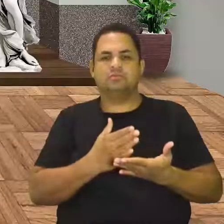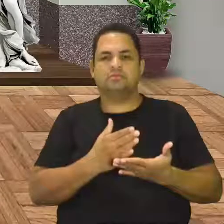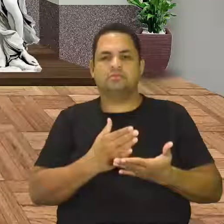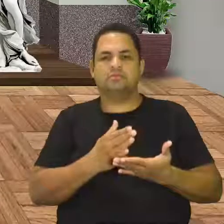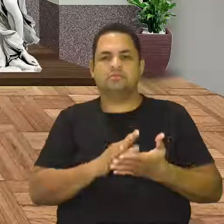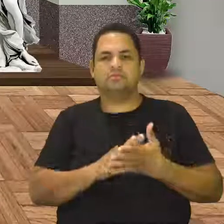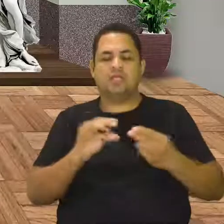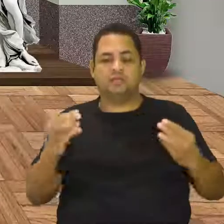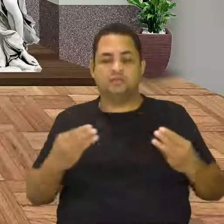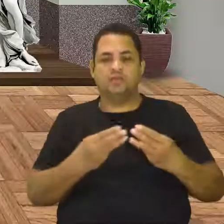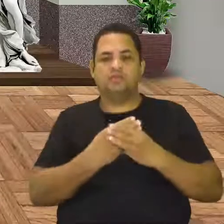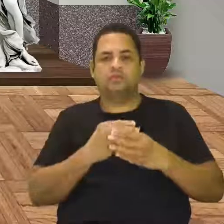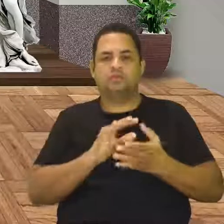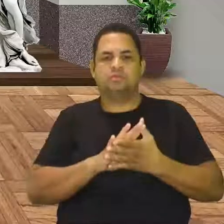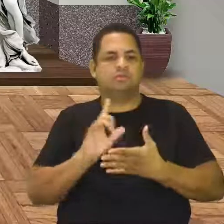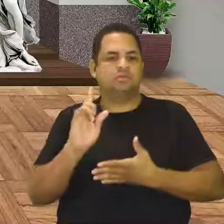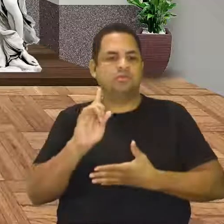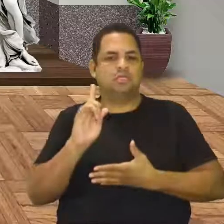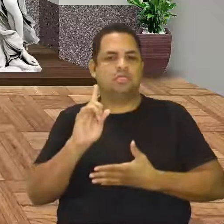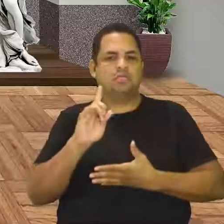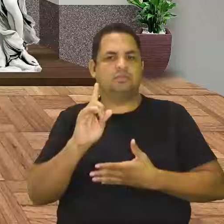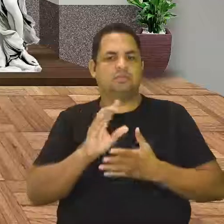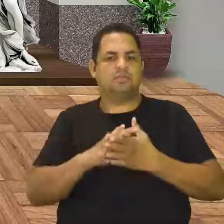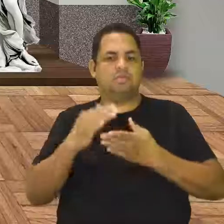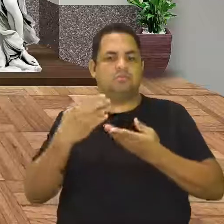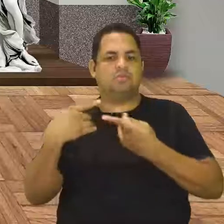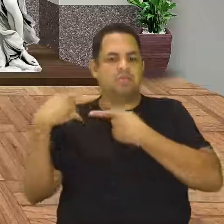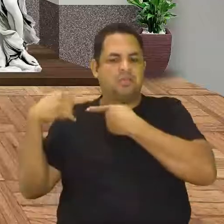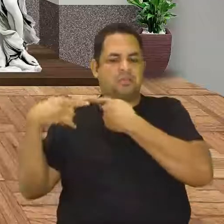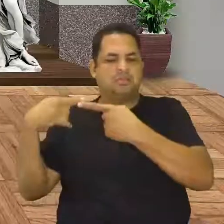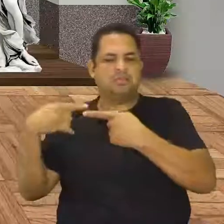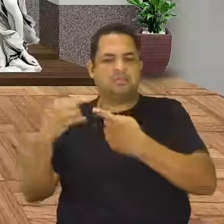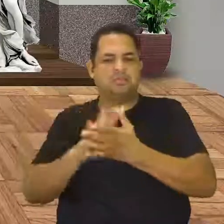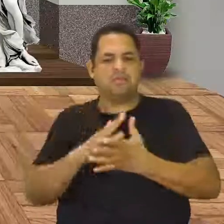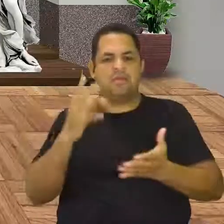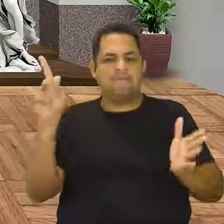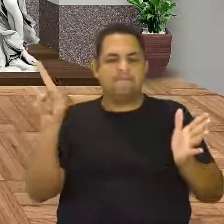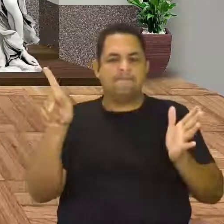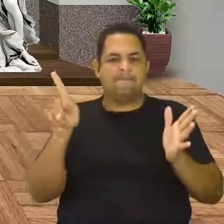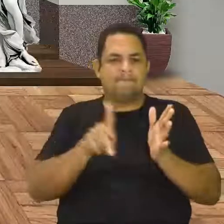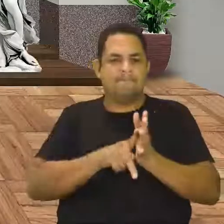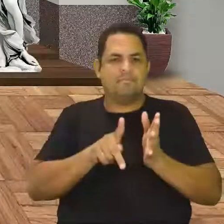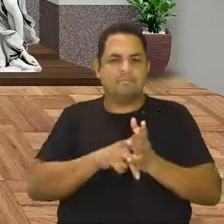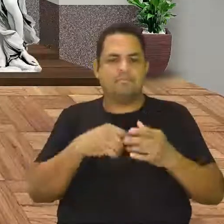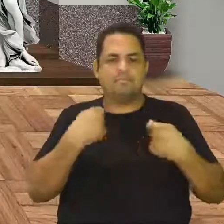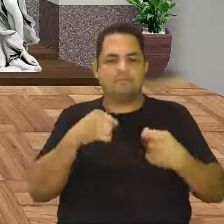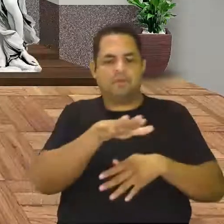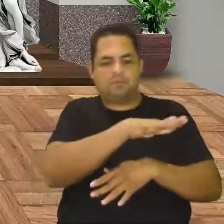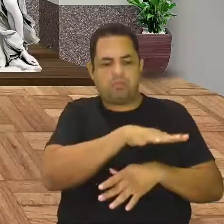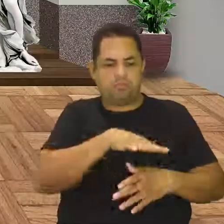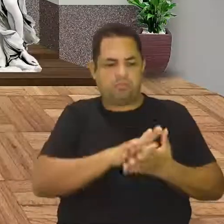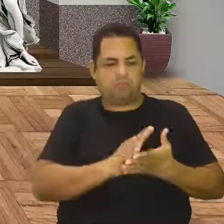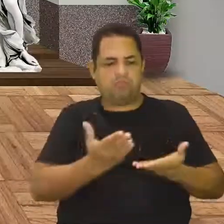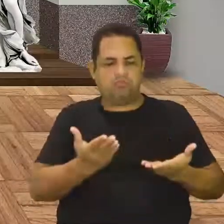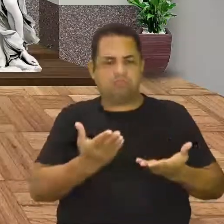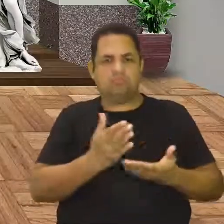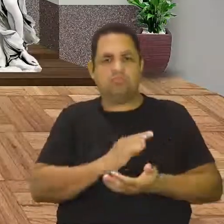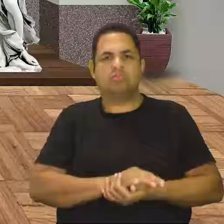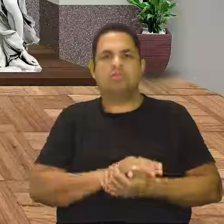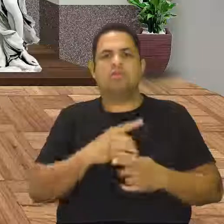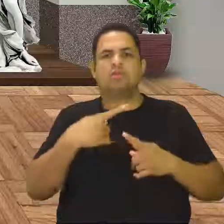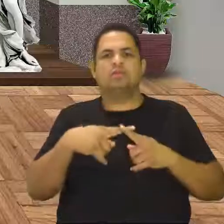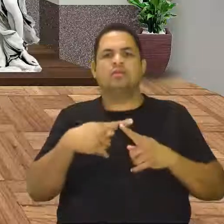do judaísmo, eles não consideram ele como herdeiro legítimo. E eles precisavam ocupar aquela região.